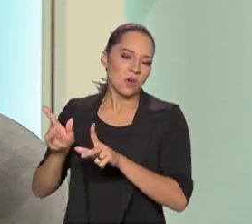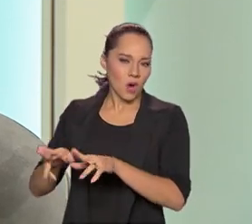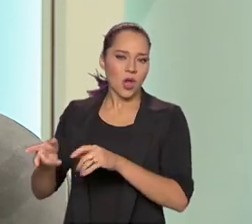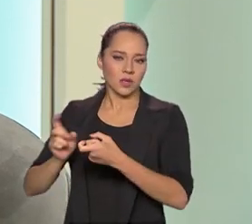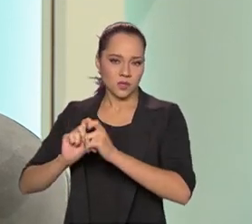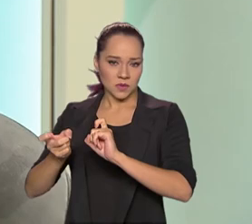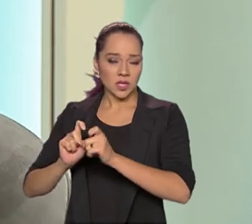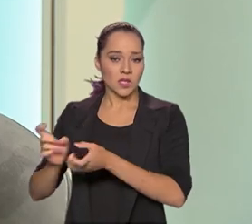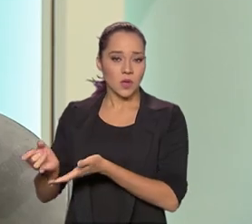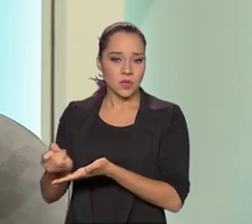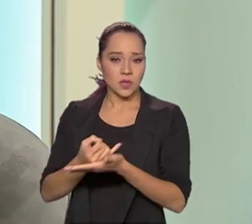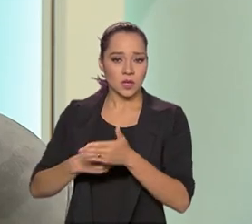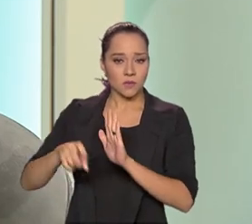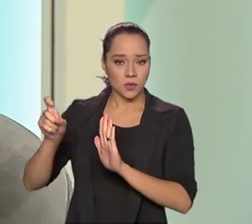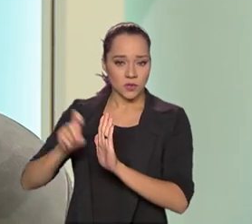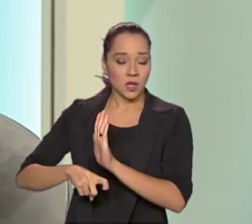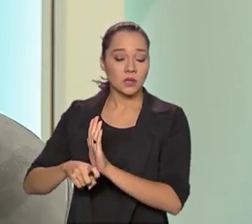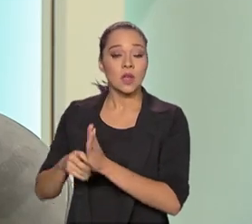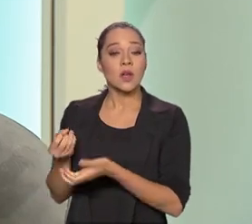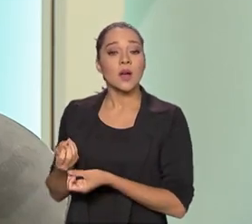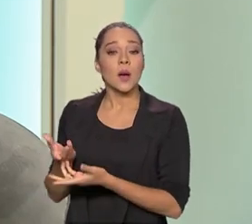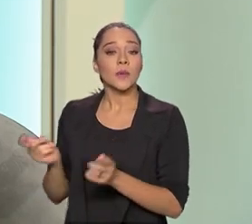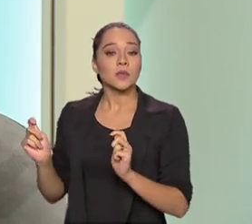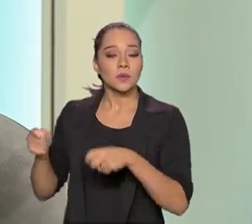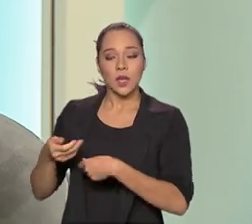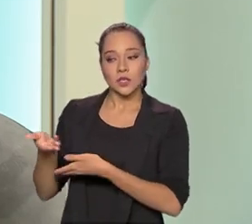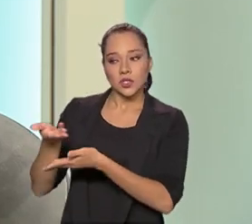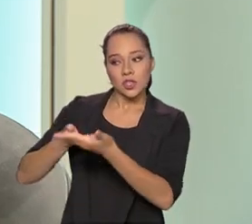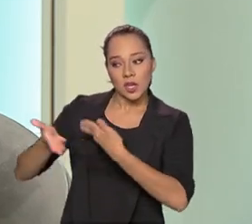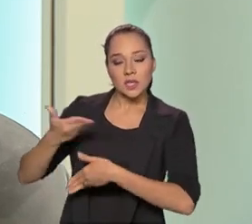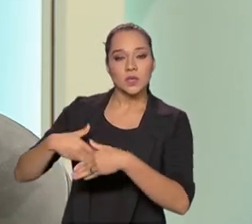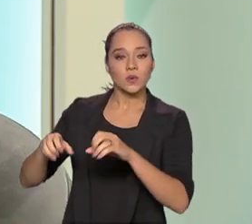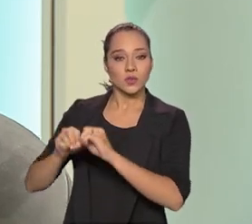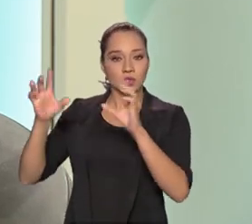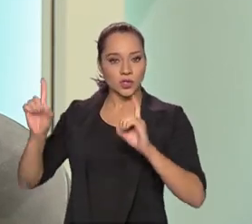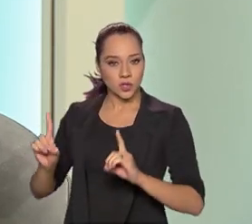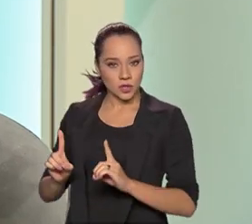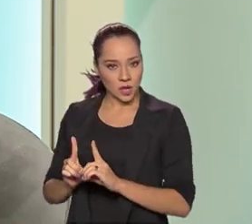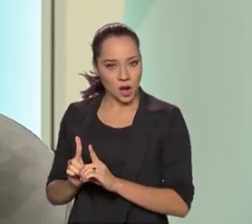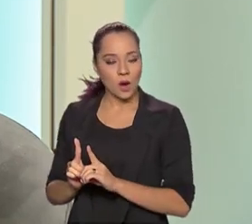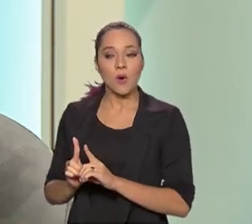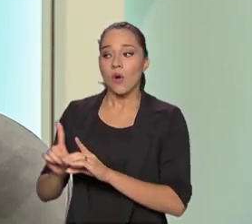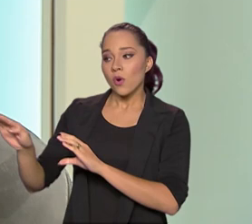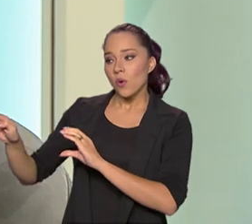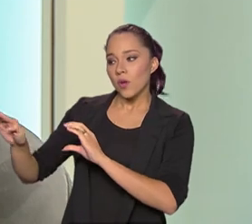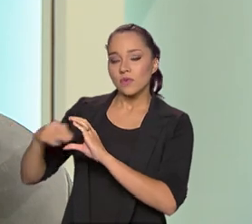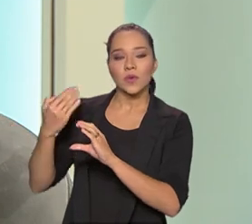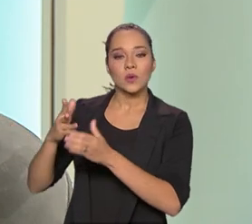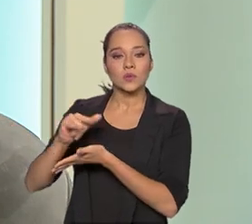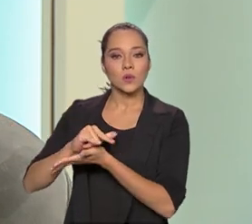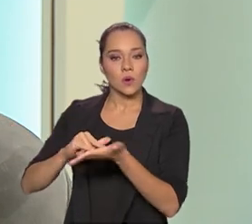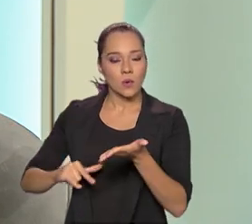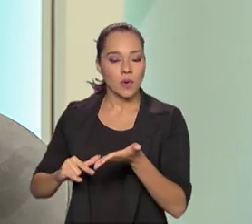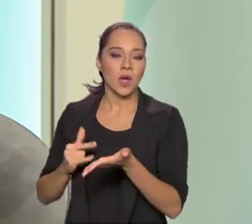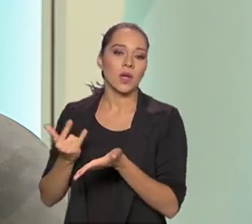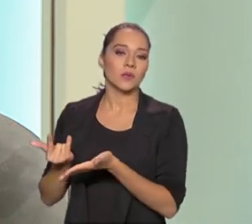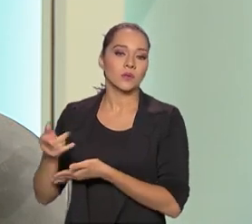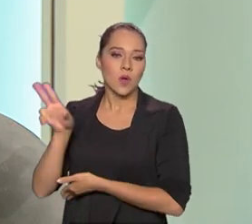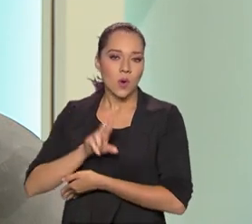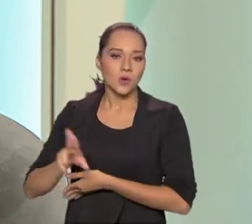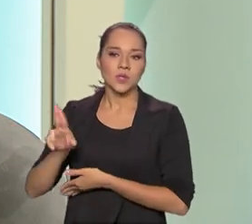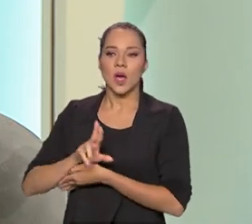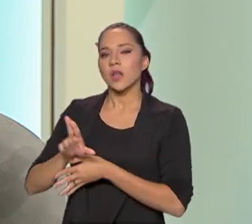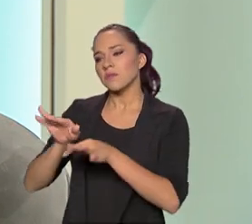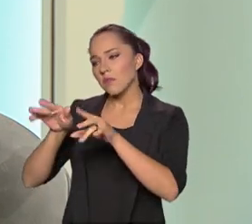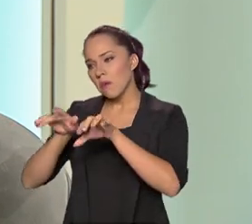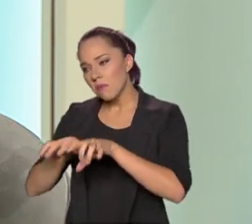administração tributária, na aduana a possibilidade de interação digital com o envio de documentos por meio